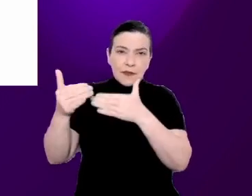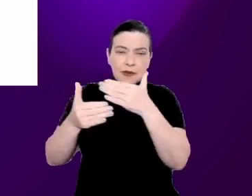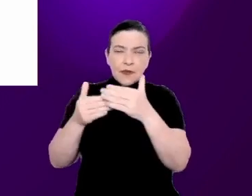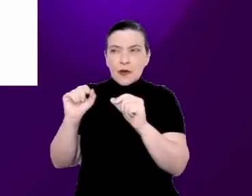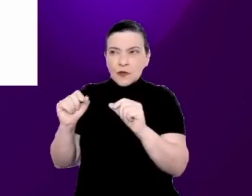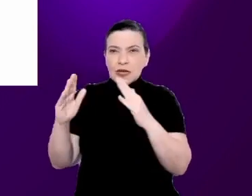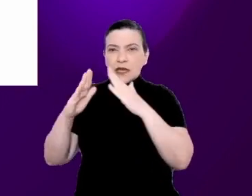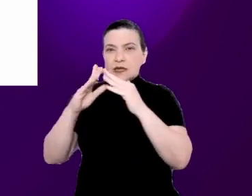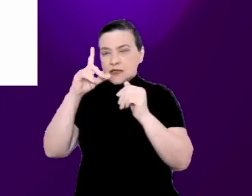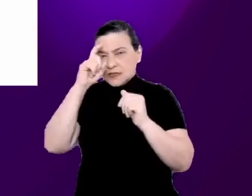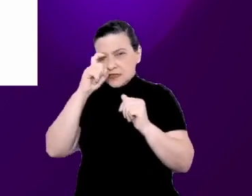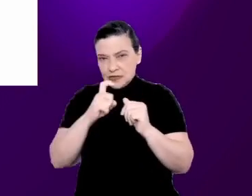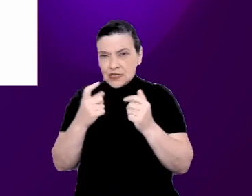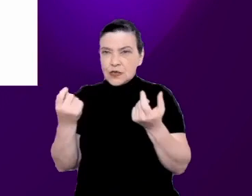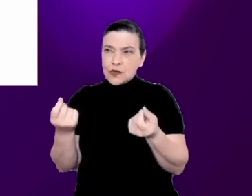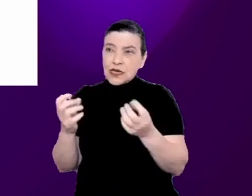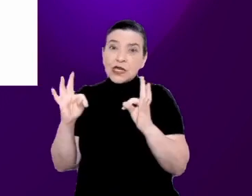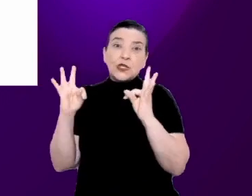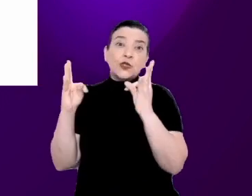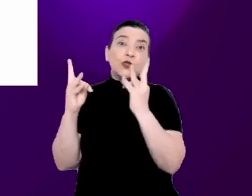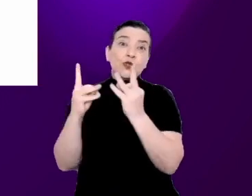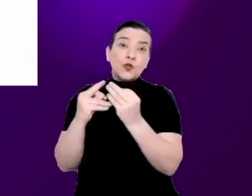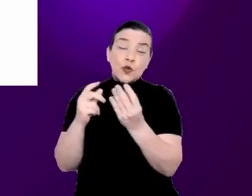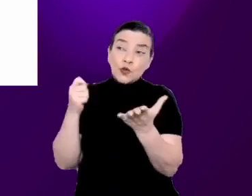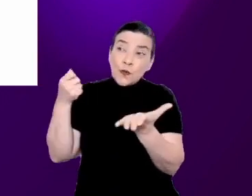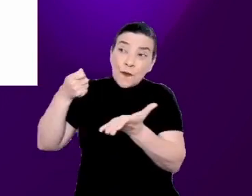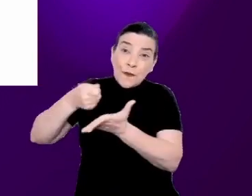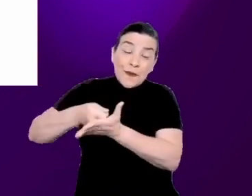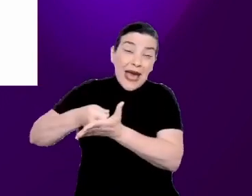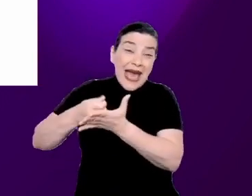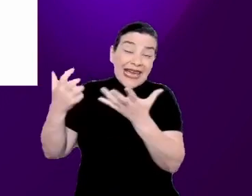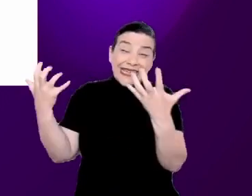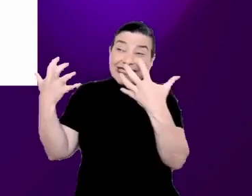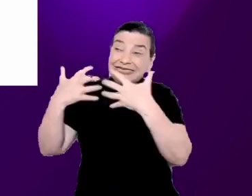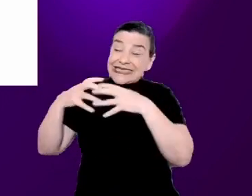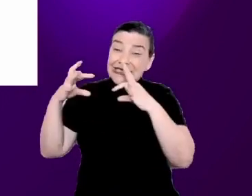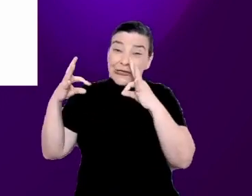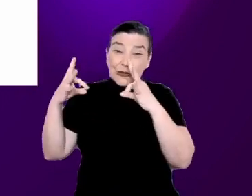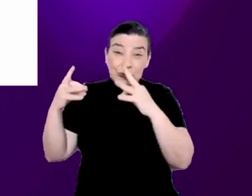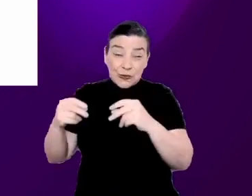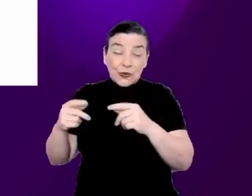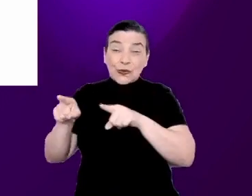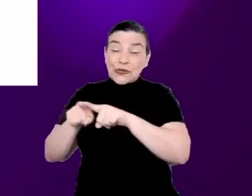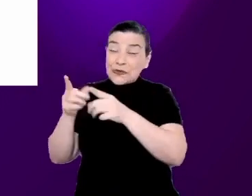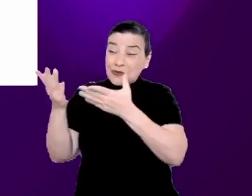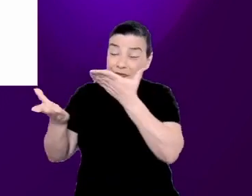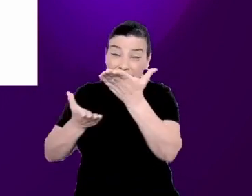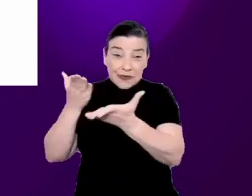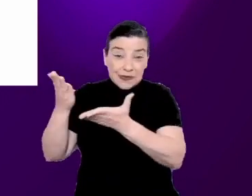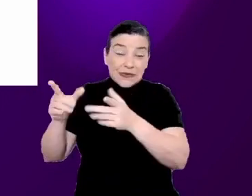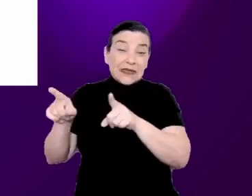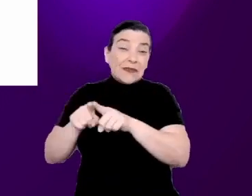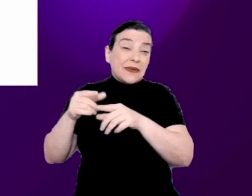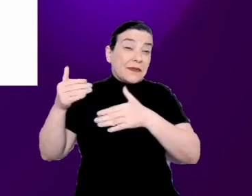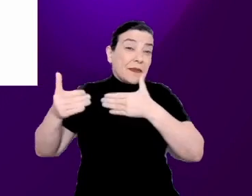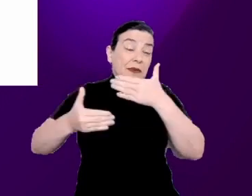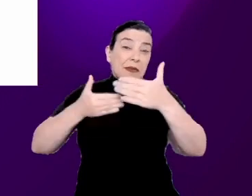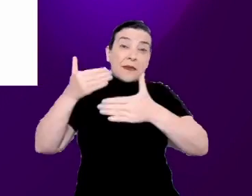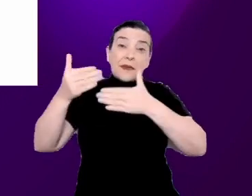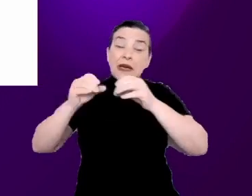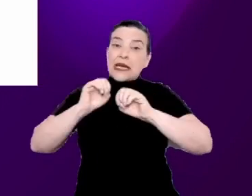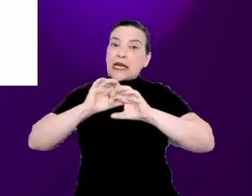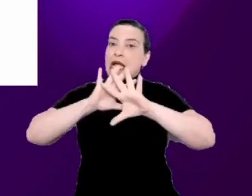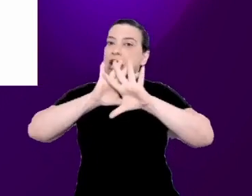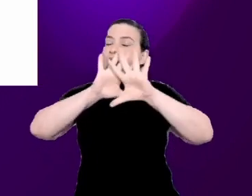hospitais, a não cobertura de todos os custos decorrentes da prática assistencial ou da prática médica e cada vez maior transparência sobre a